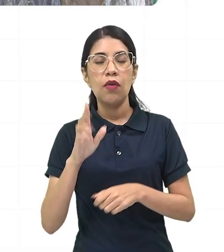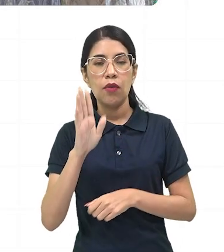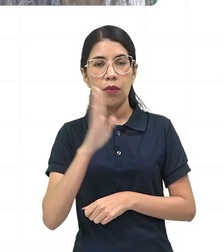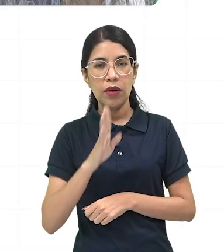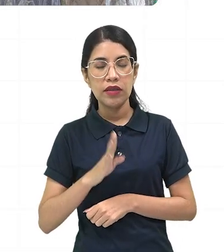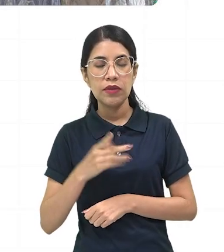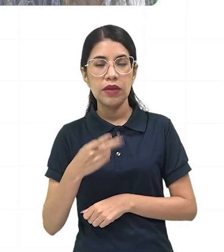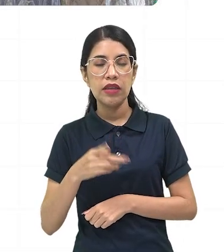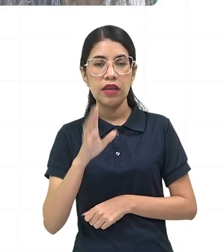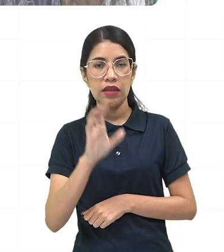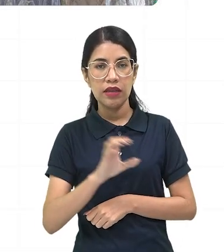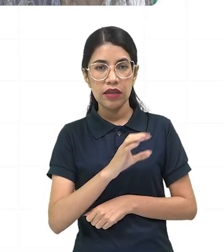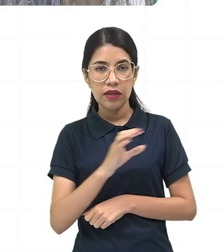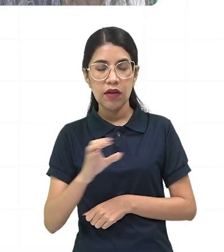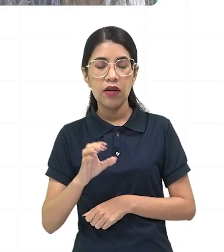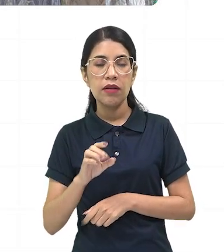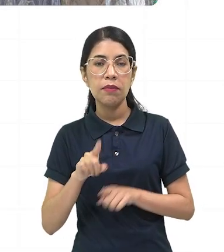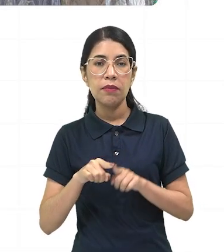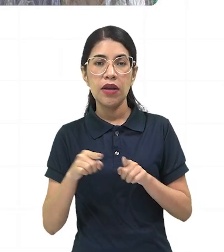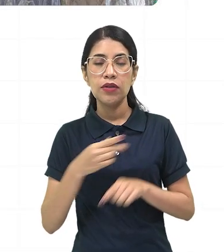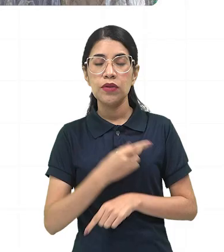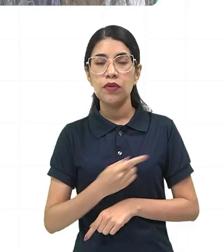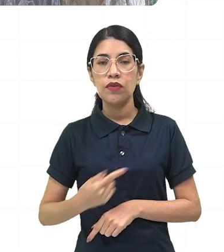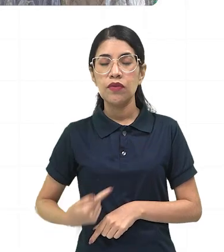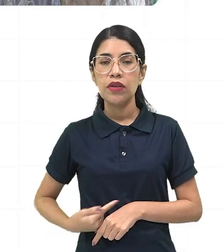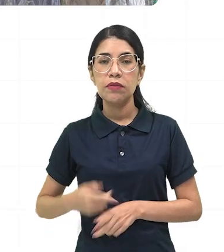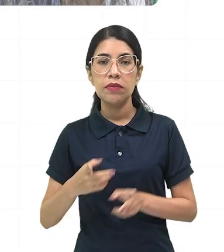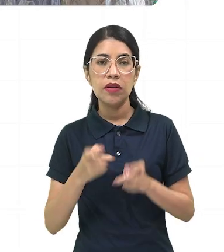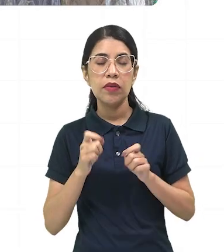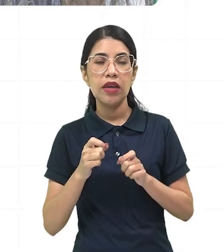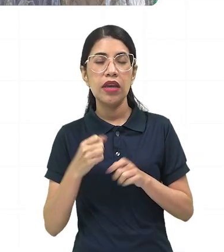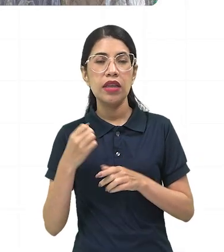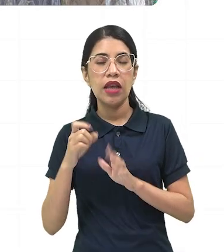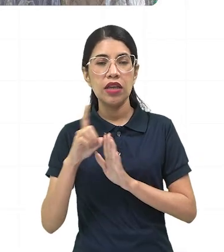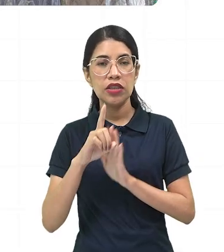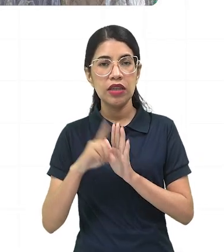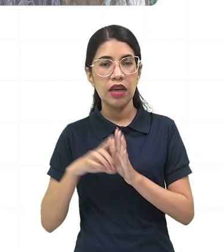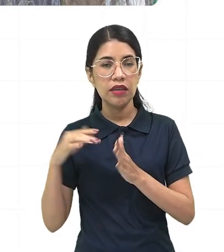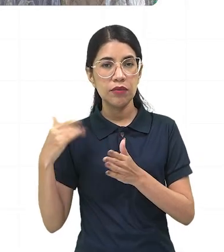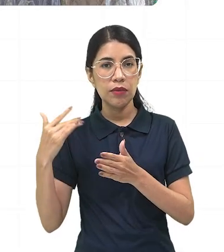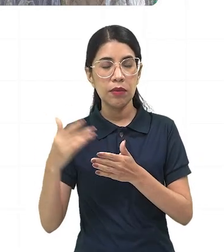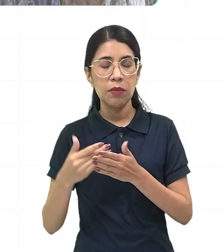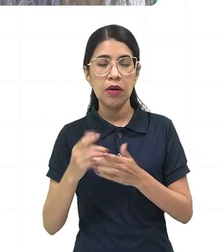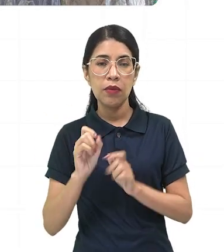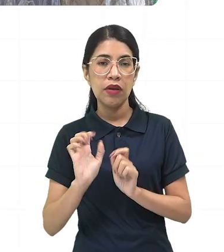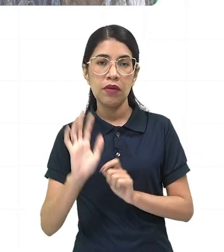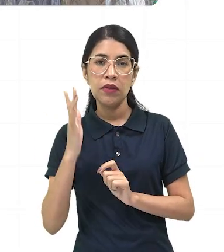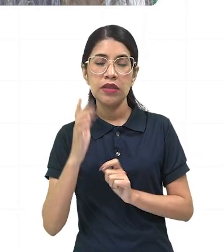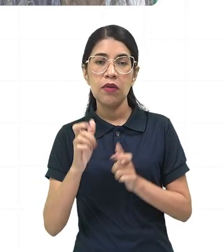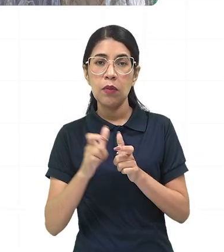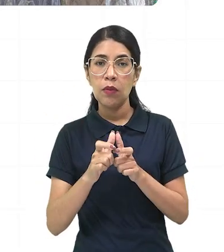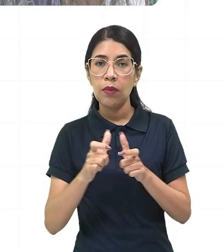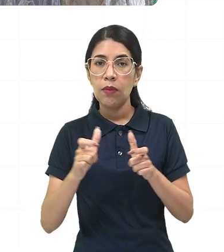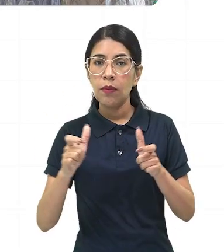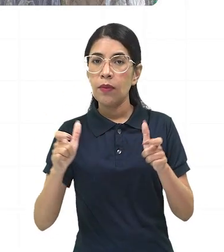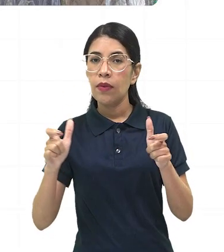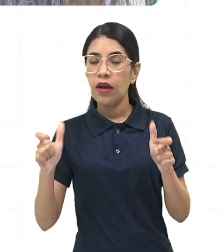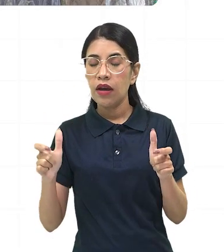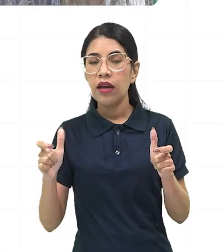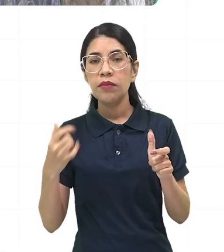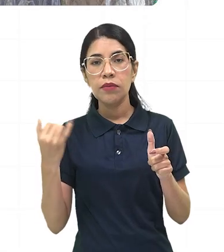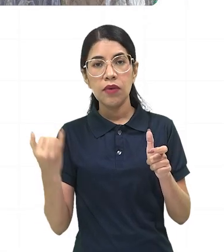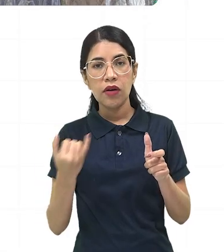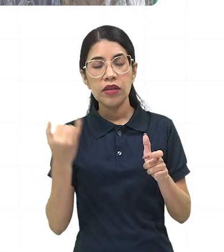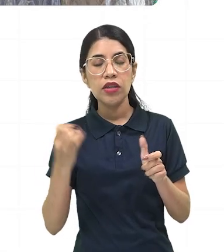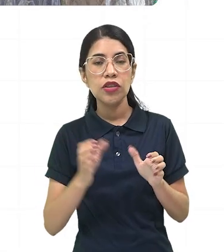o Estado reconheceu que, nas últimas décadas, houve um crescimento exponencial